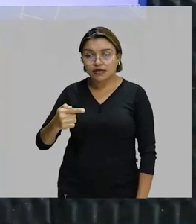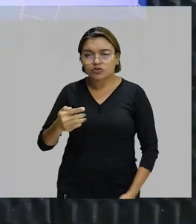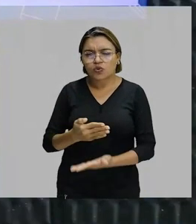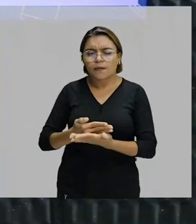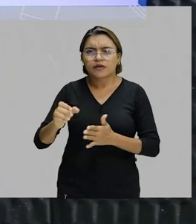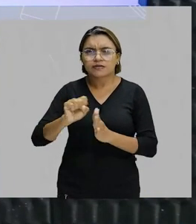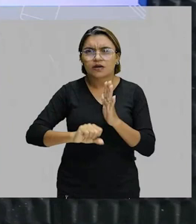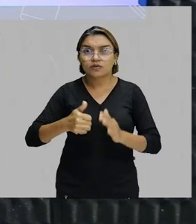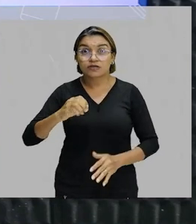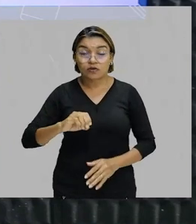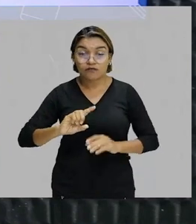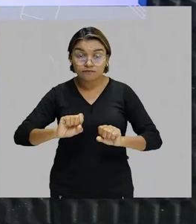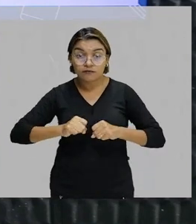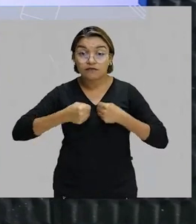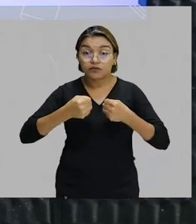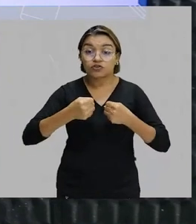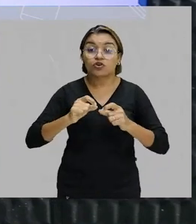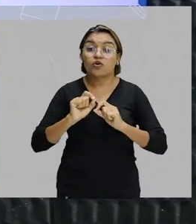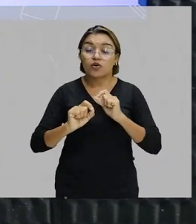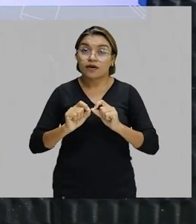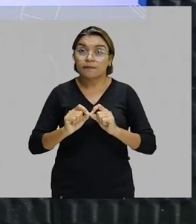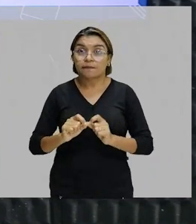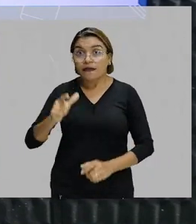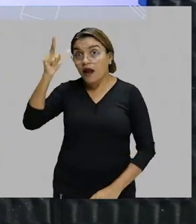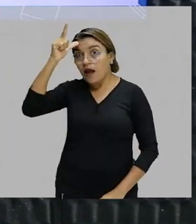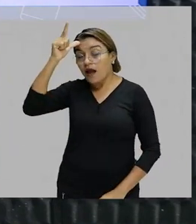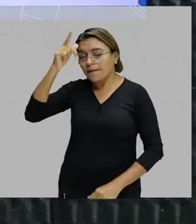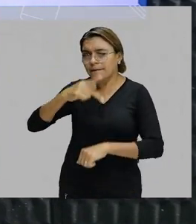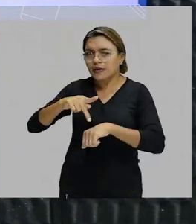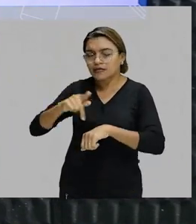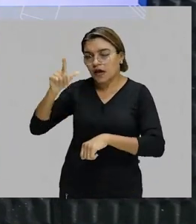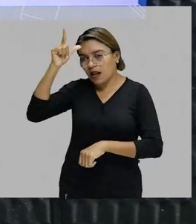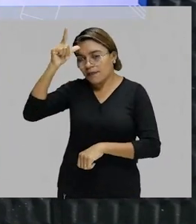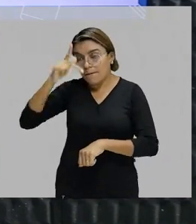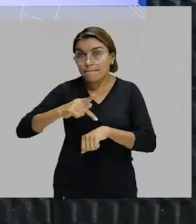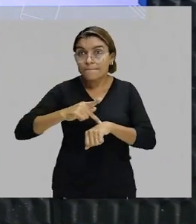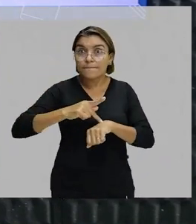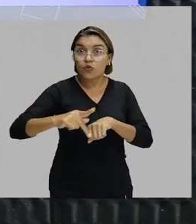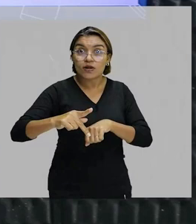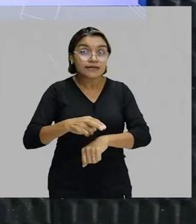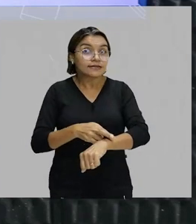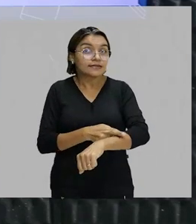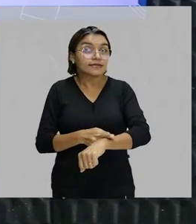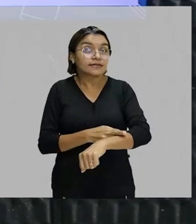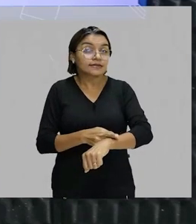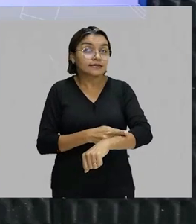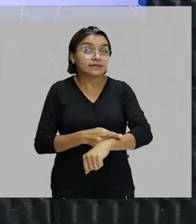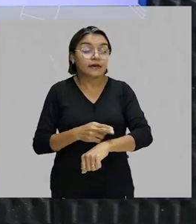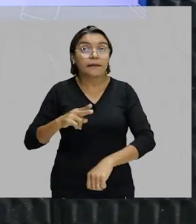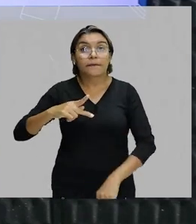defendia a noção de que a Alemanha poss sua pureza racial atenção hein